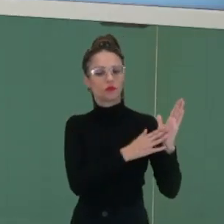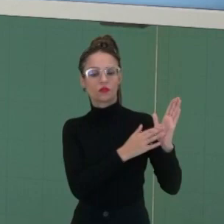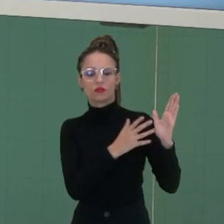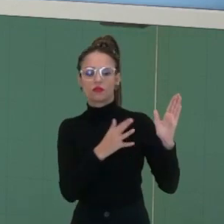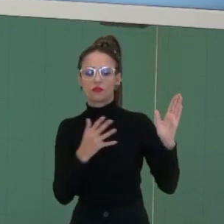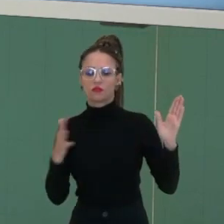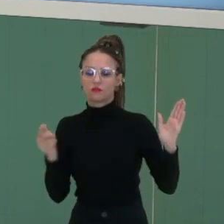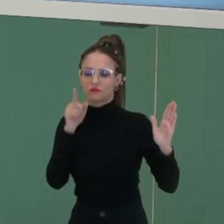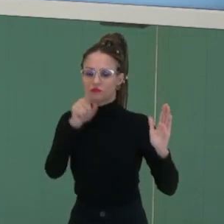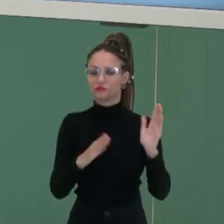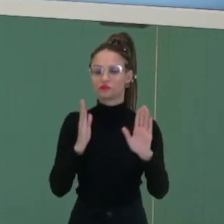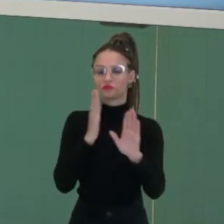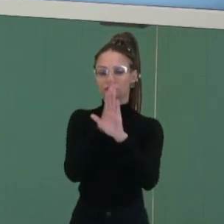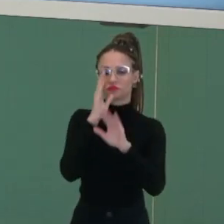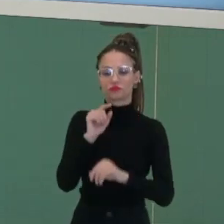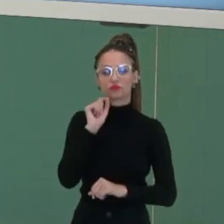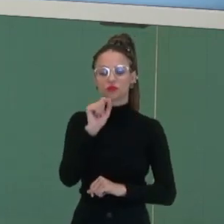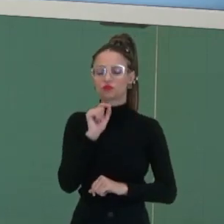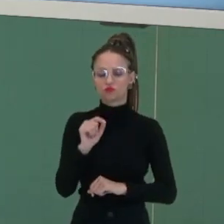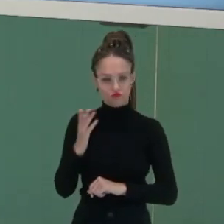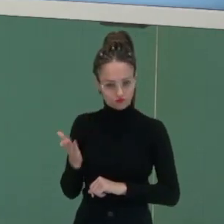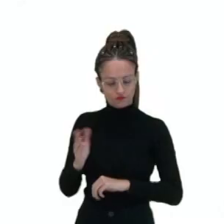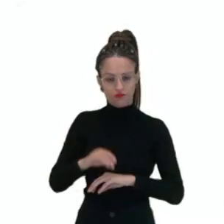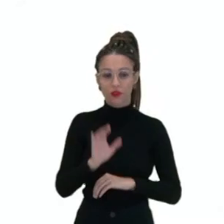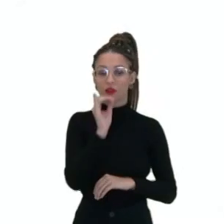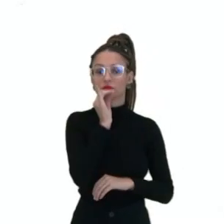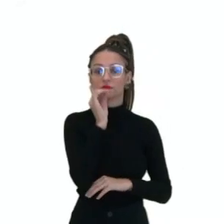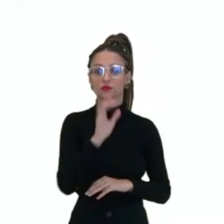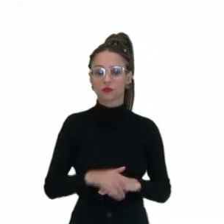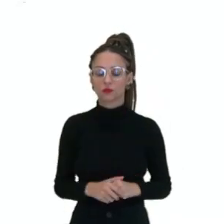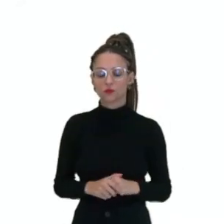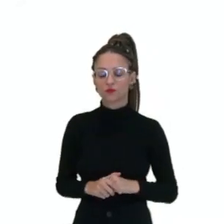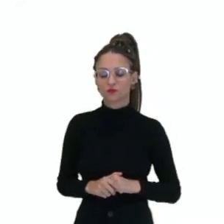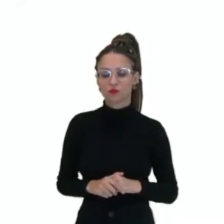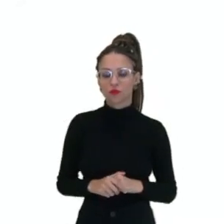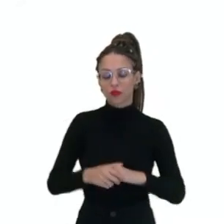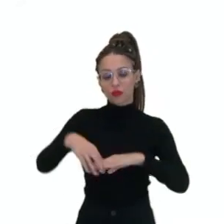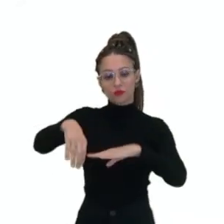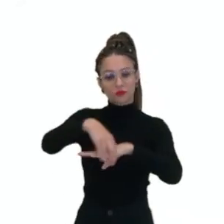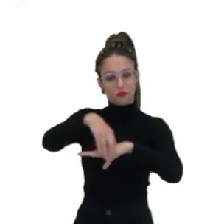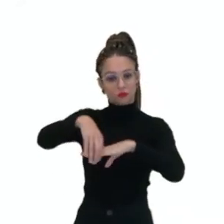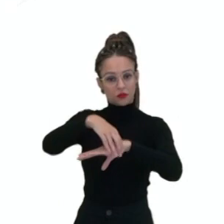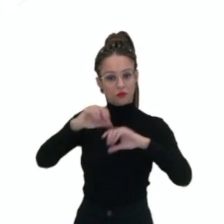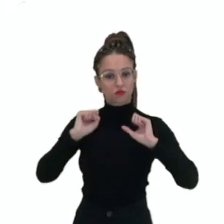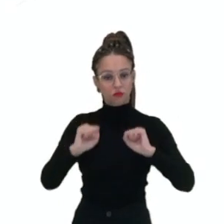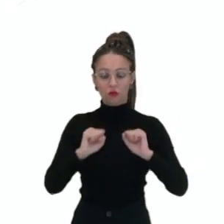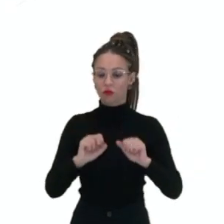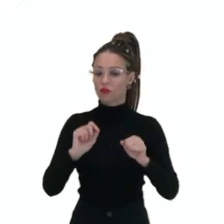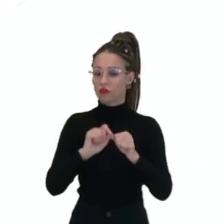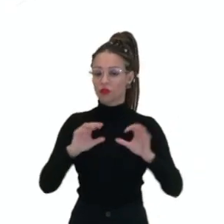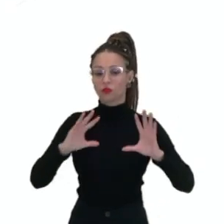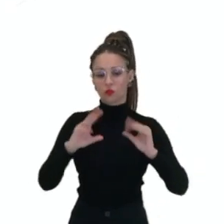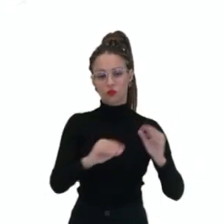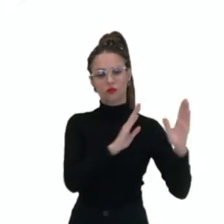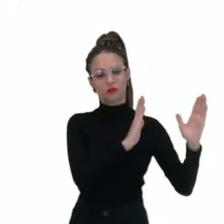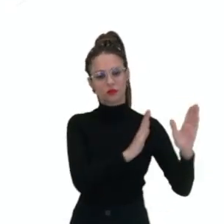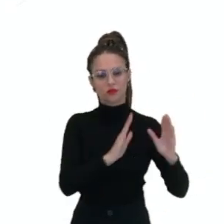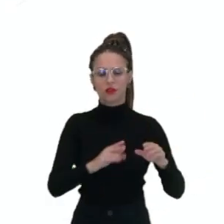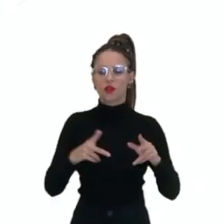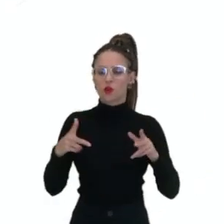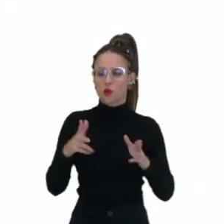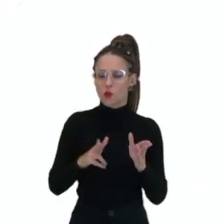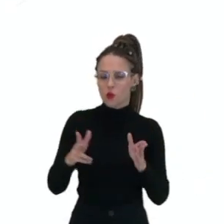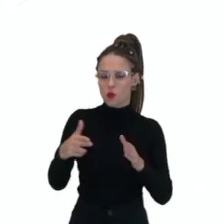é por conta, então, dos meios de... Um exemplo, na produção de um sapato, ó, ele pode executar todas as etapas, o corte do couro, a